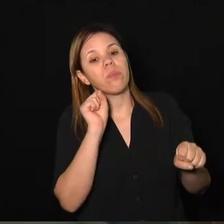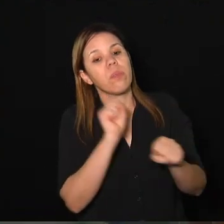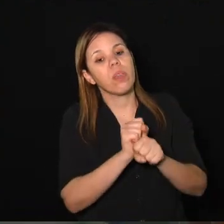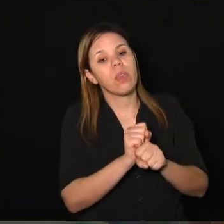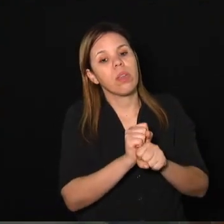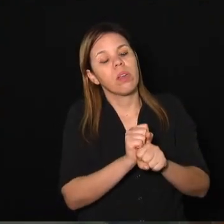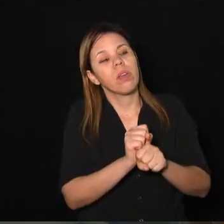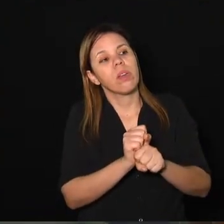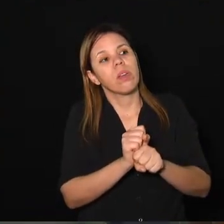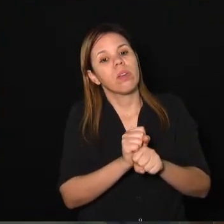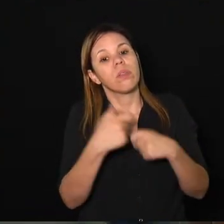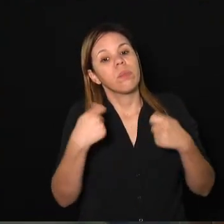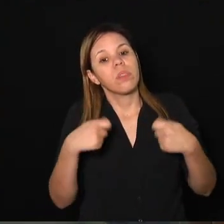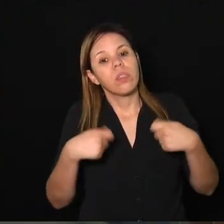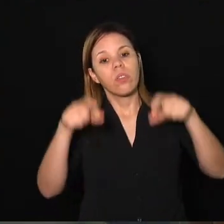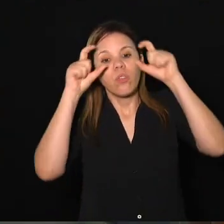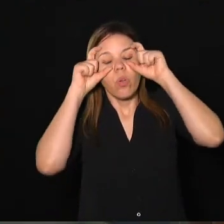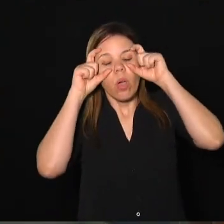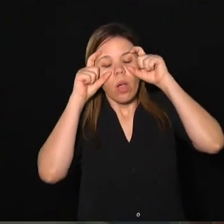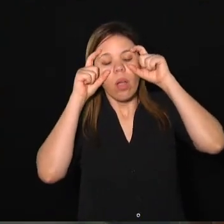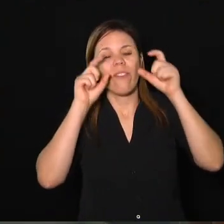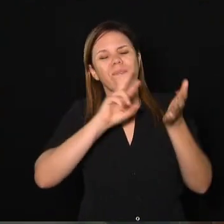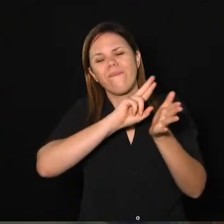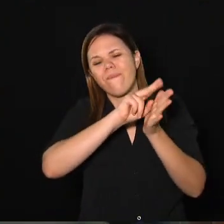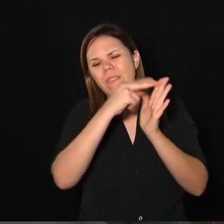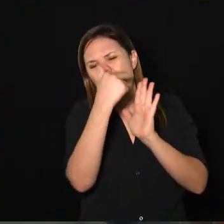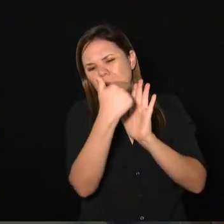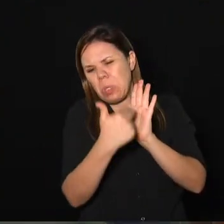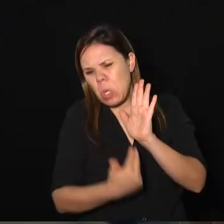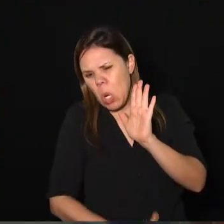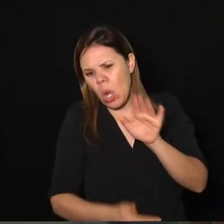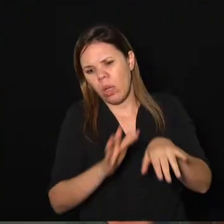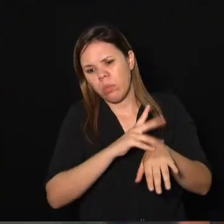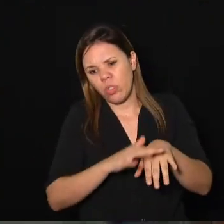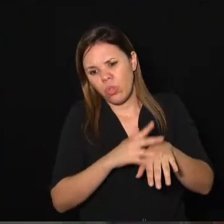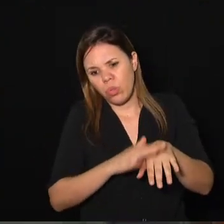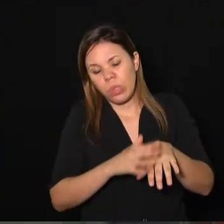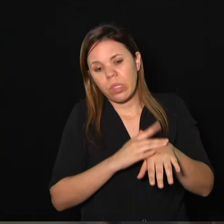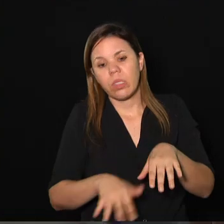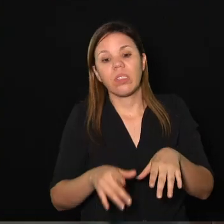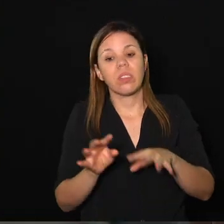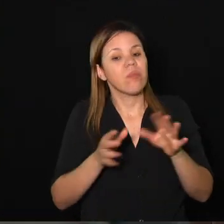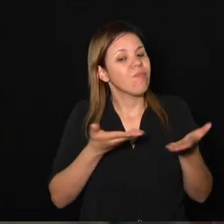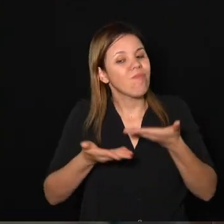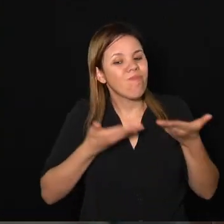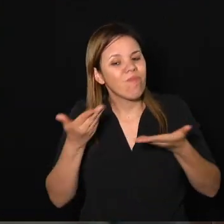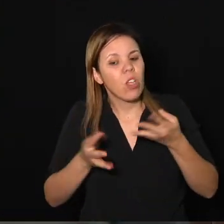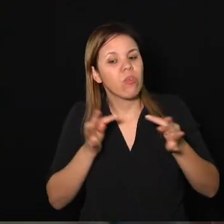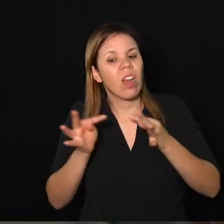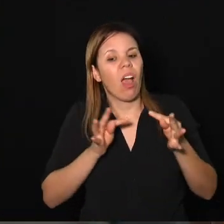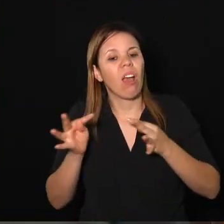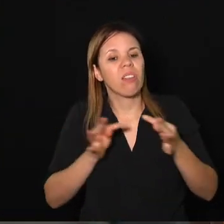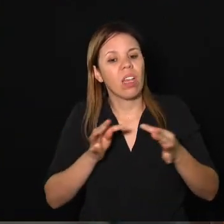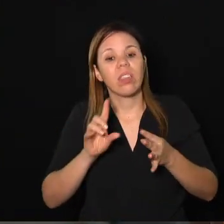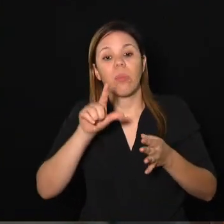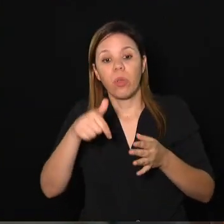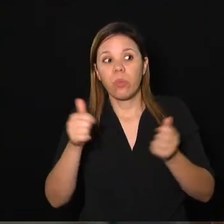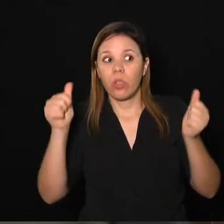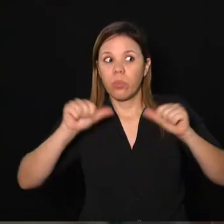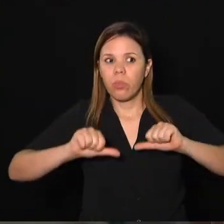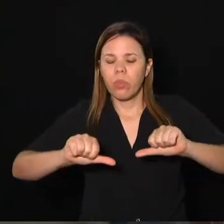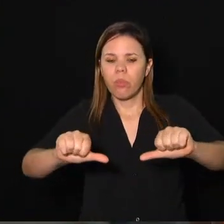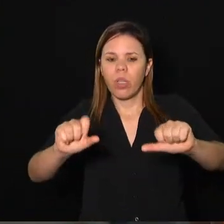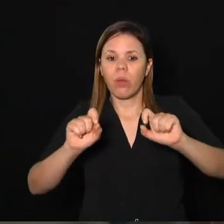para miopia para hipermetropia para um astigmatismo e que se não tratado pode daí sim desencadear em alguma patologia